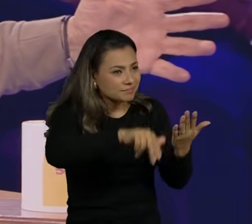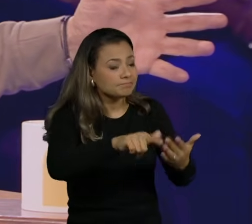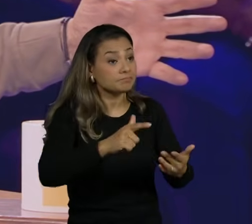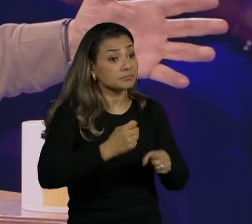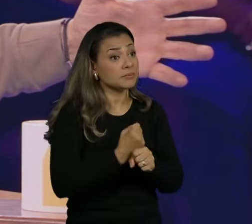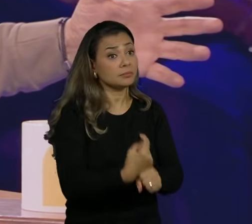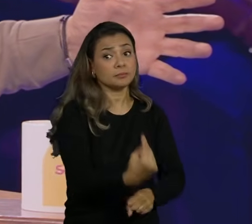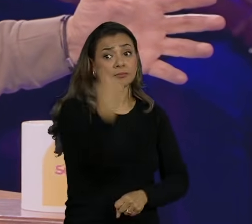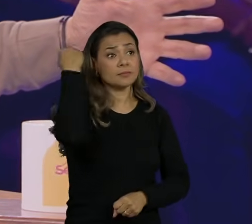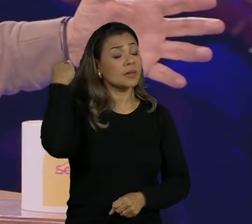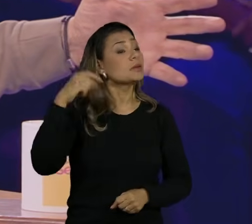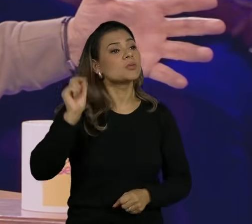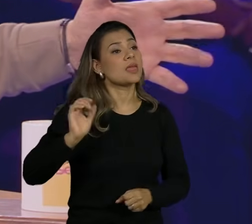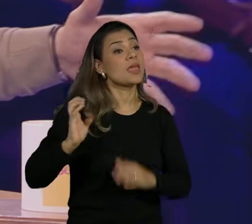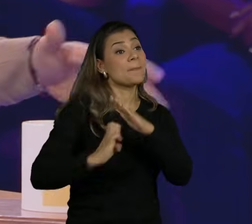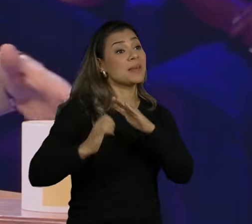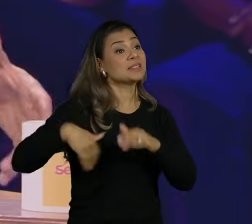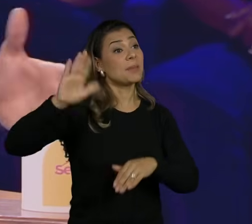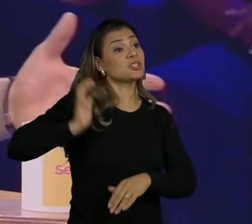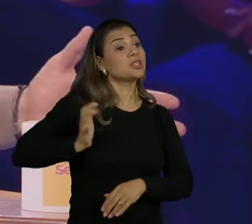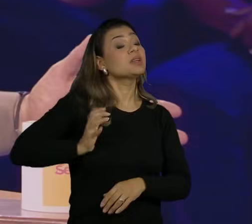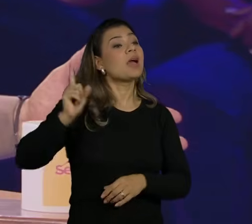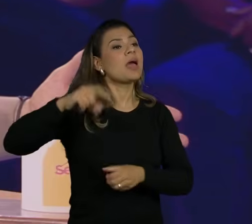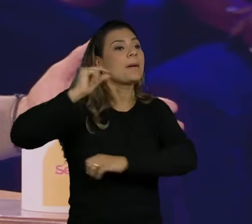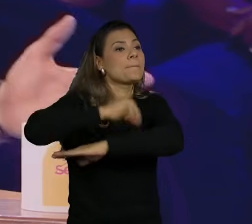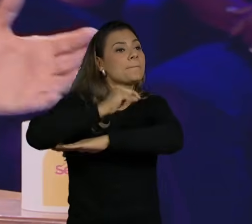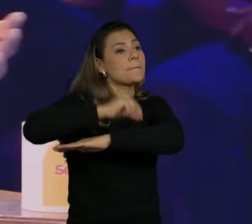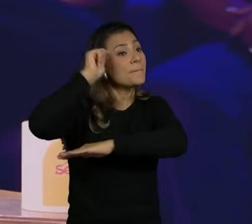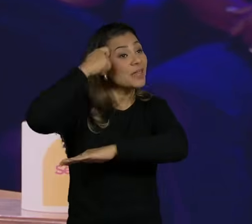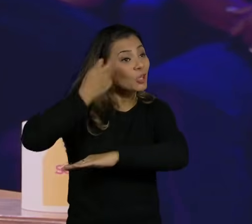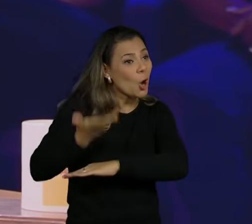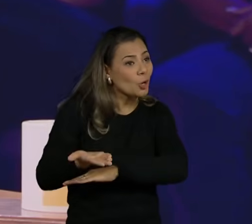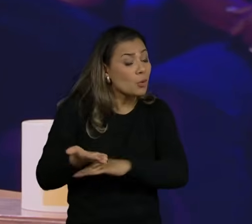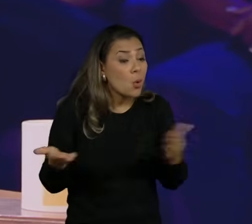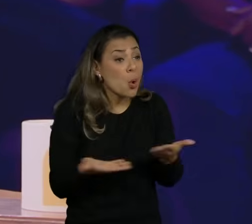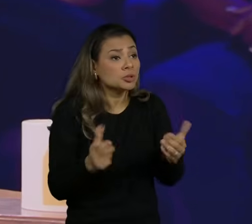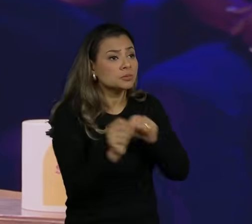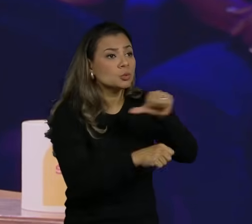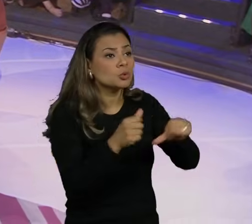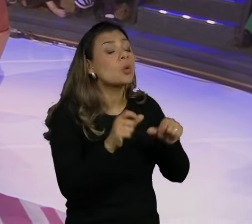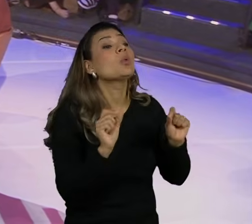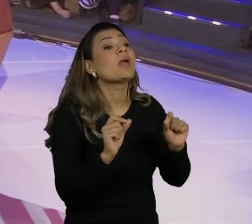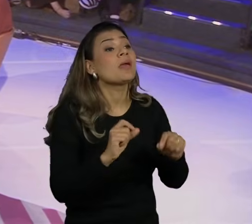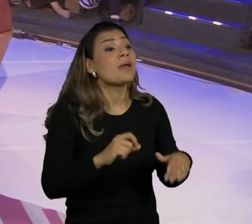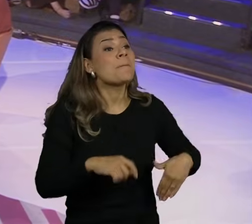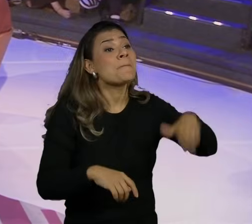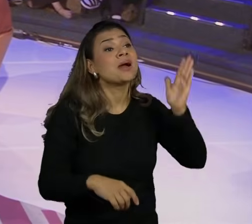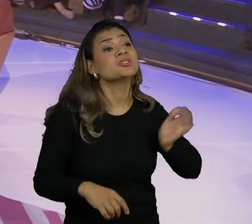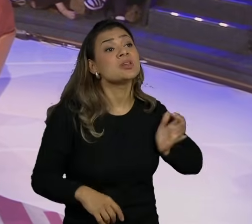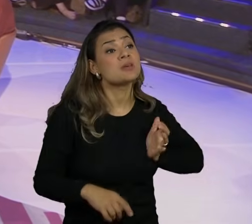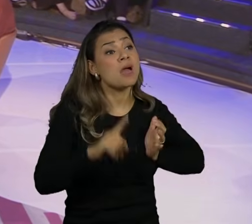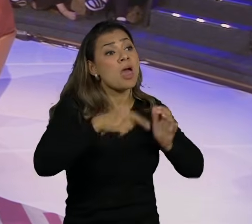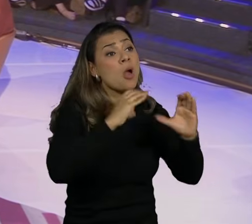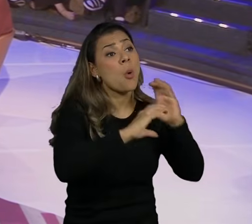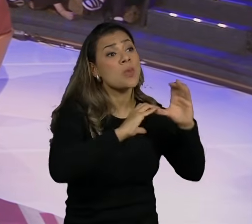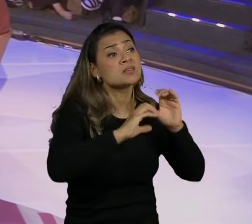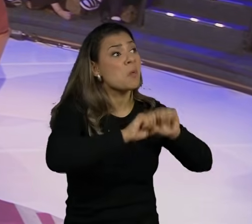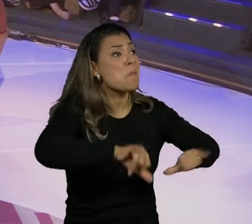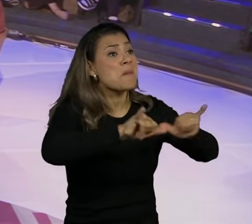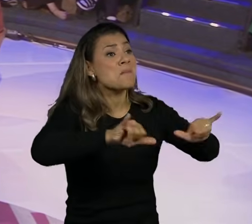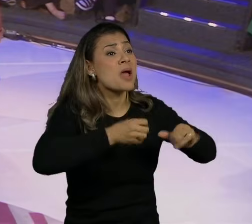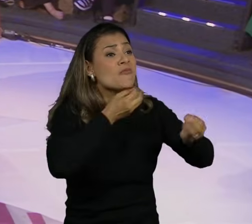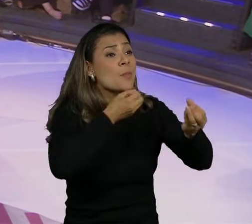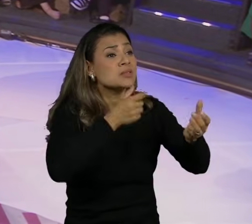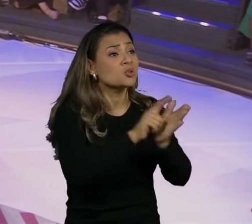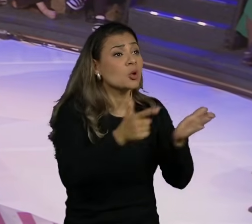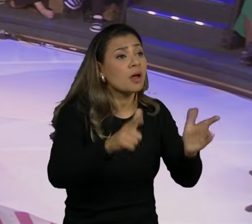anos as empresas mais valiosas do mundo eram as petrolíferas. Exato. Hoje são as empresas de comunicação, a força delas. Então a gente pega, né, um